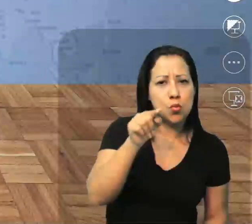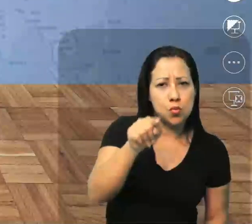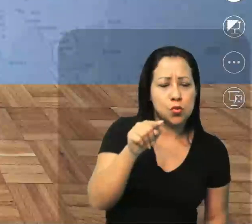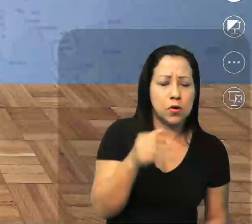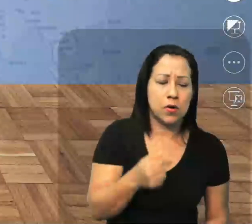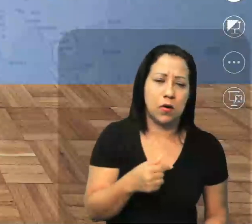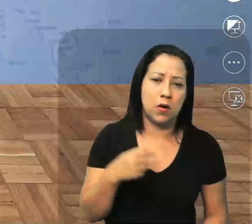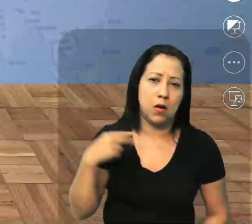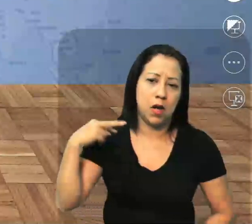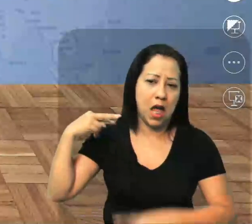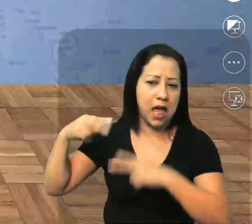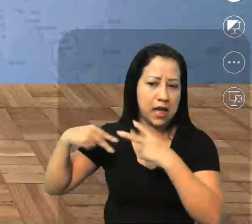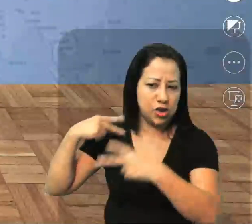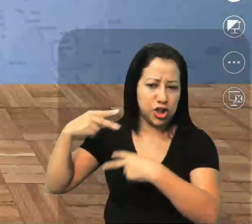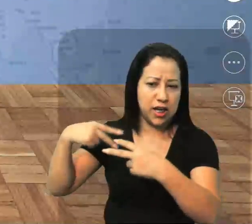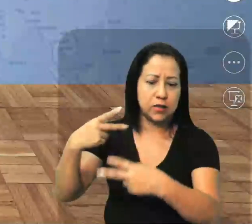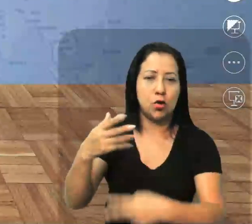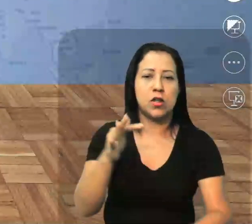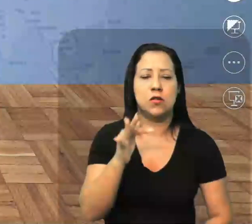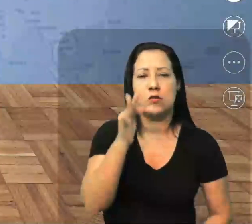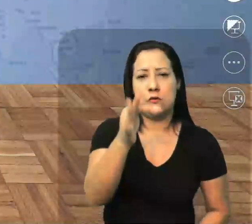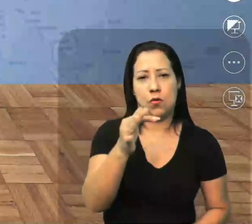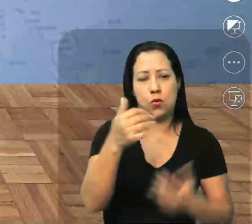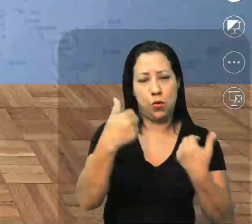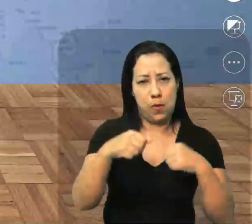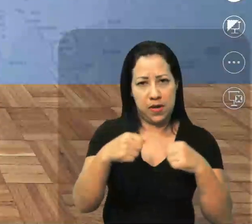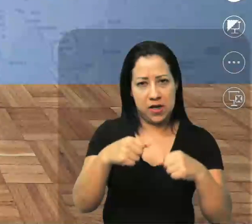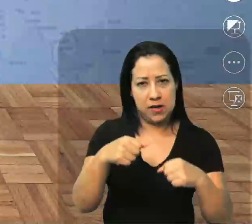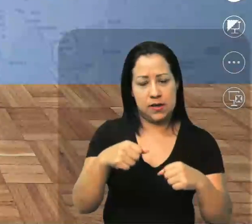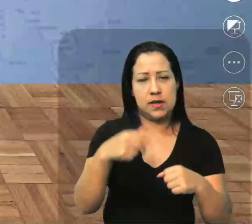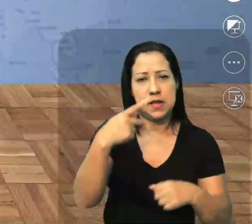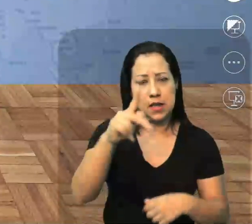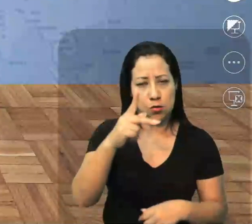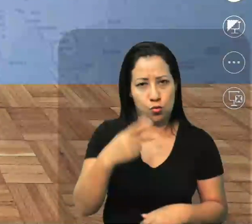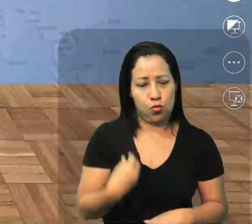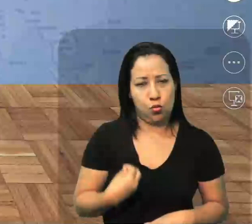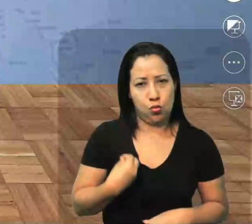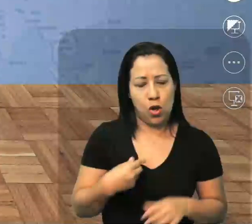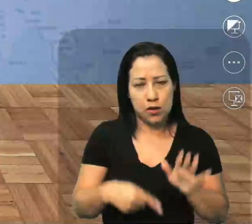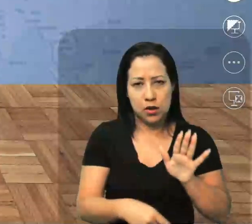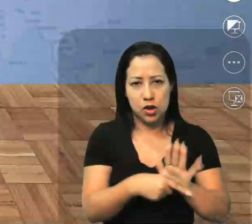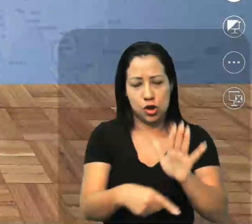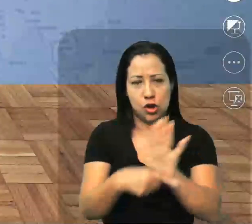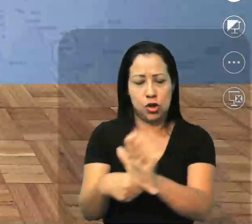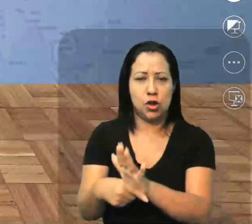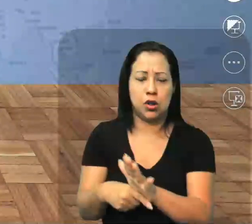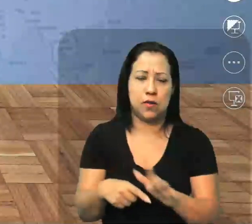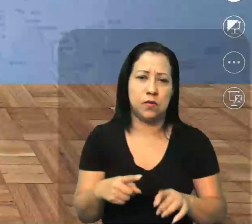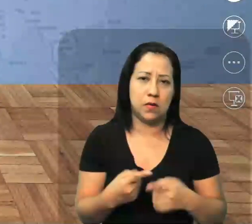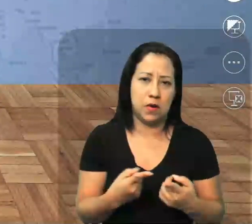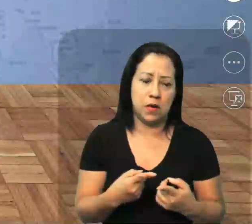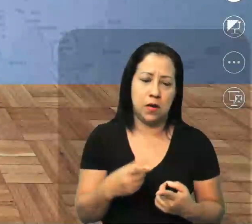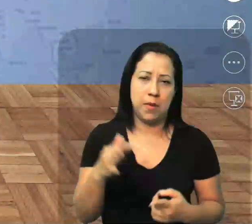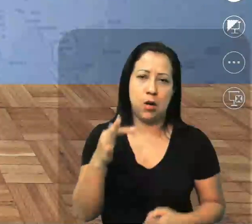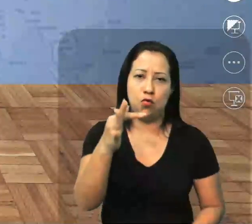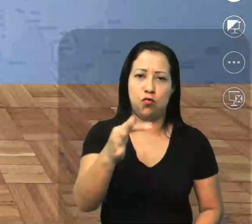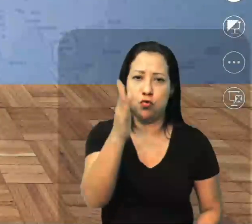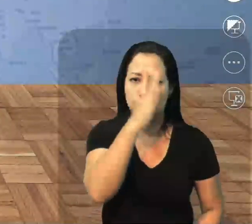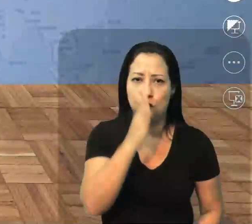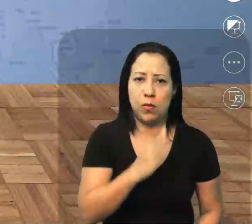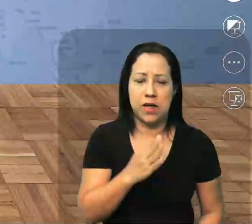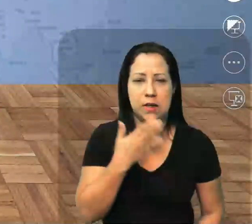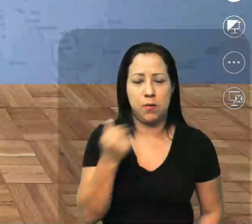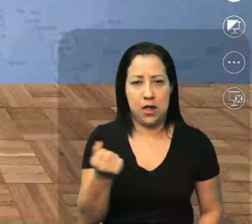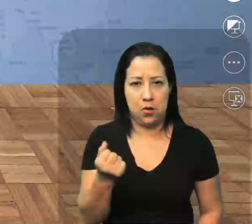gerações precisam da sua participação para um Brasil melhor. Portanto, o Enem quer ver isso também de